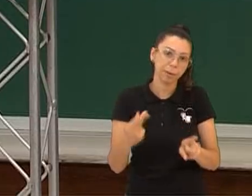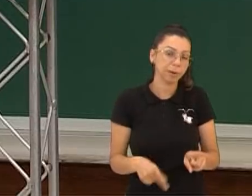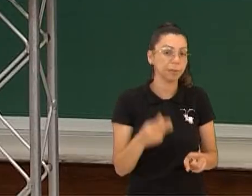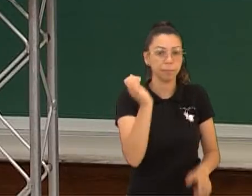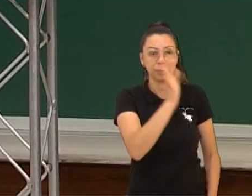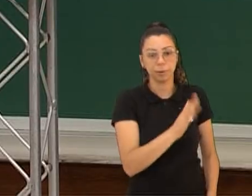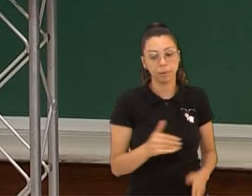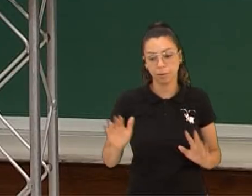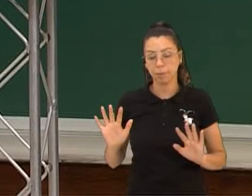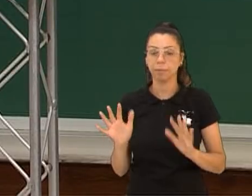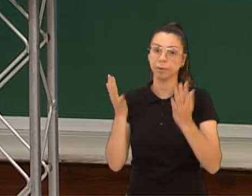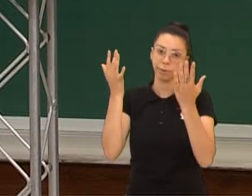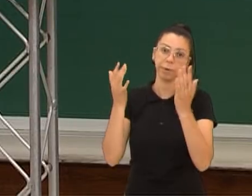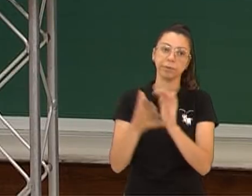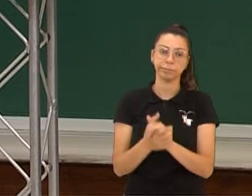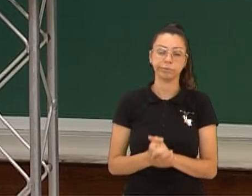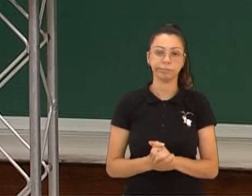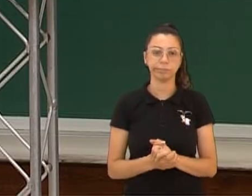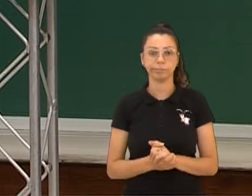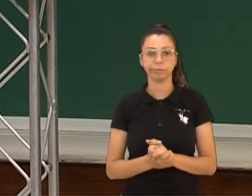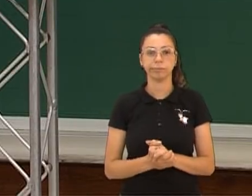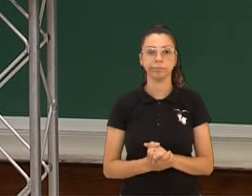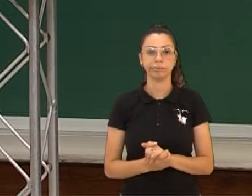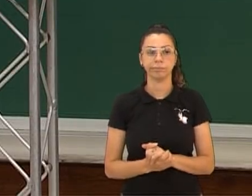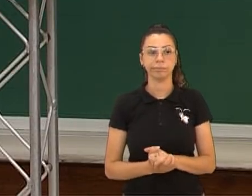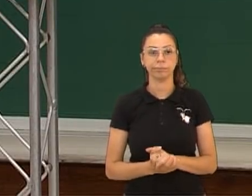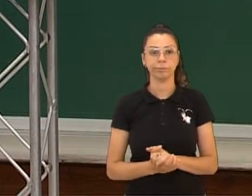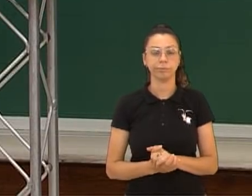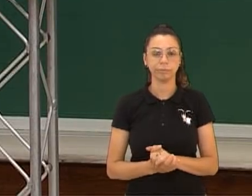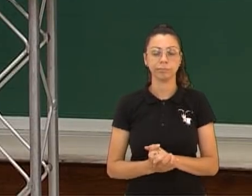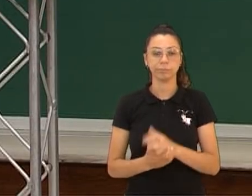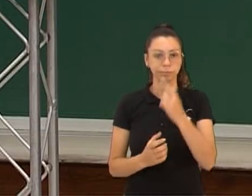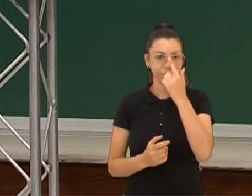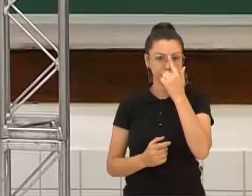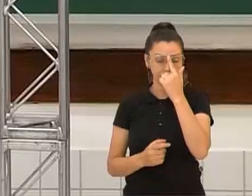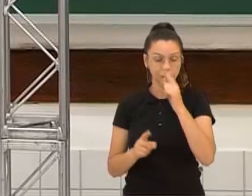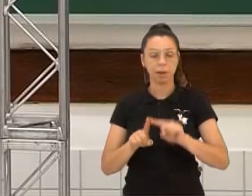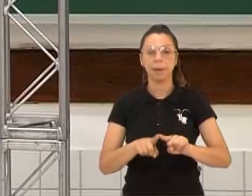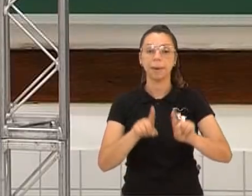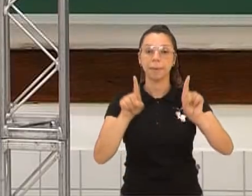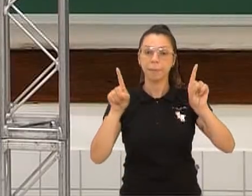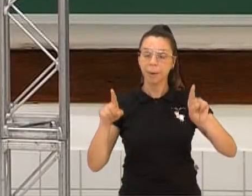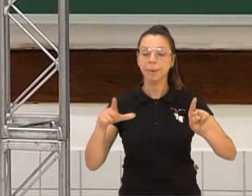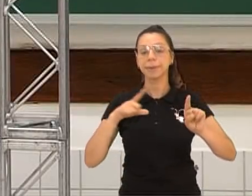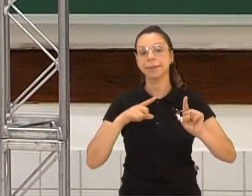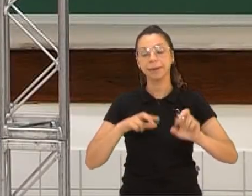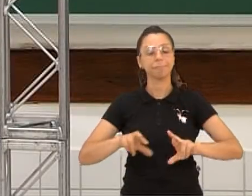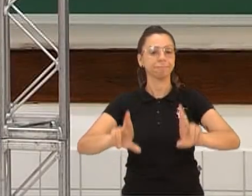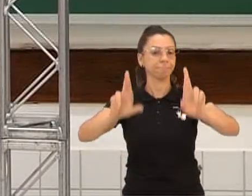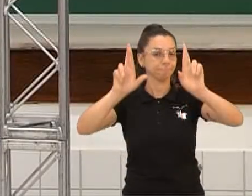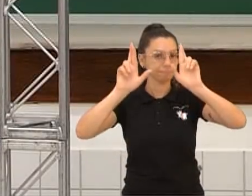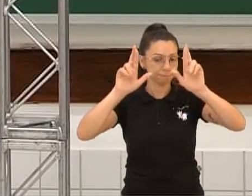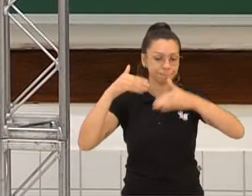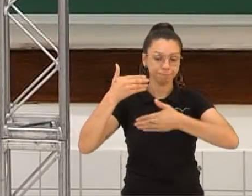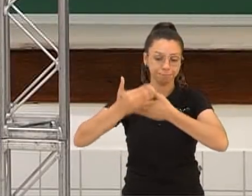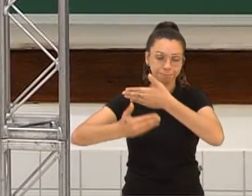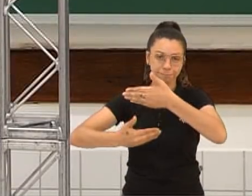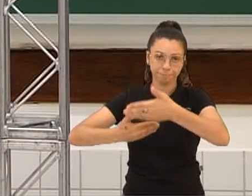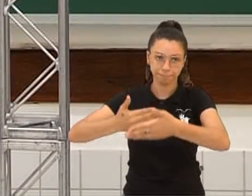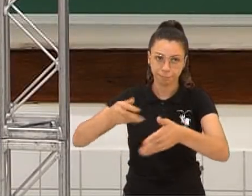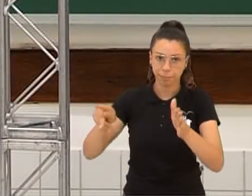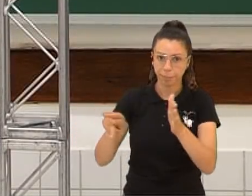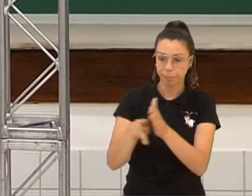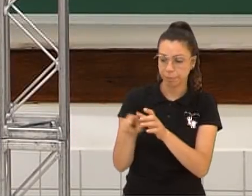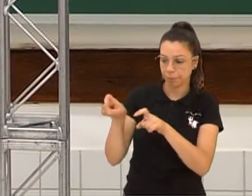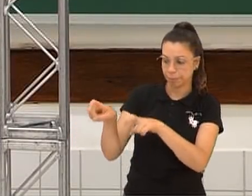Também acontece em outros lugares do mundo, não é só na África. Mas há sempre a esperança aí do desenvolvimento agrícola. Então